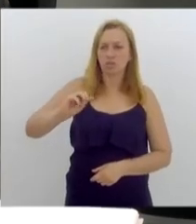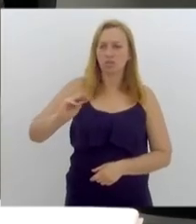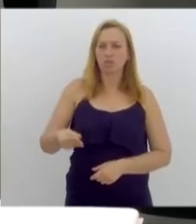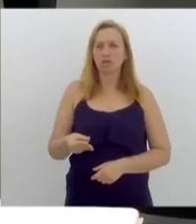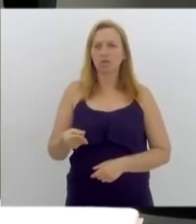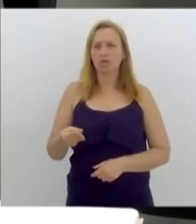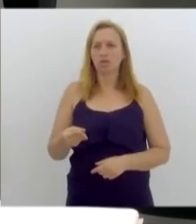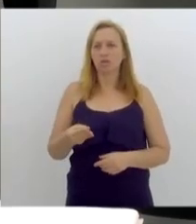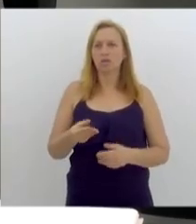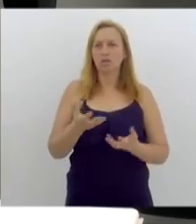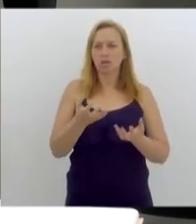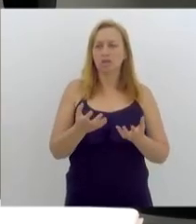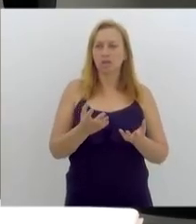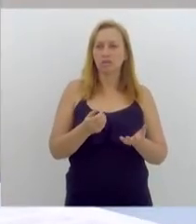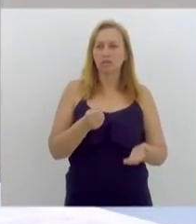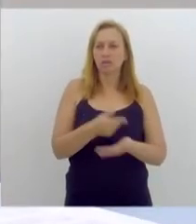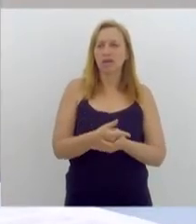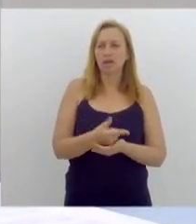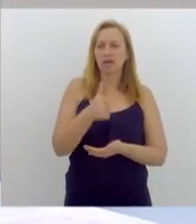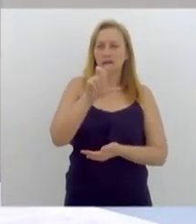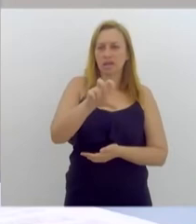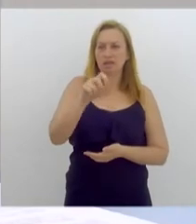570 milhões